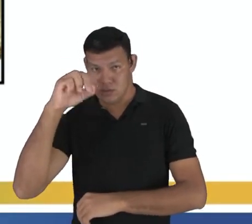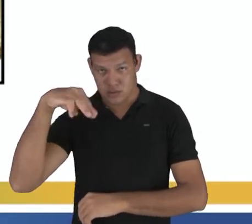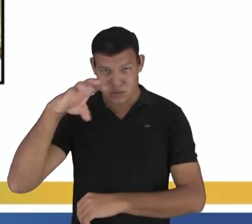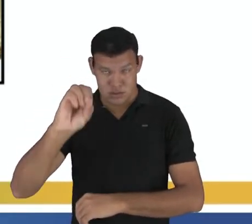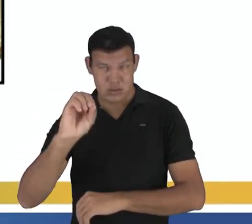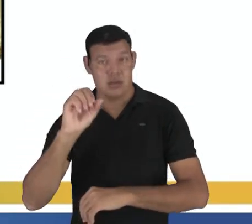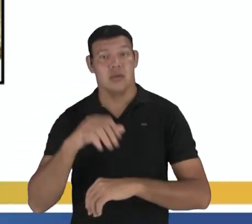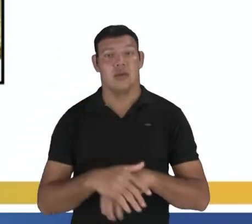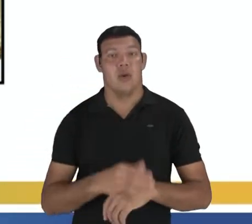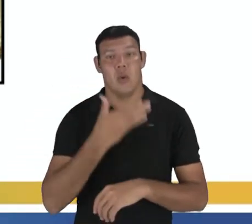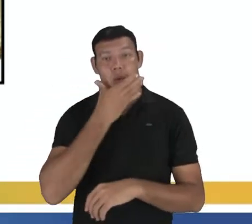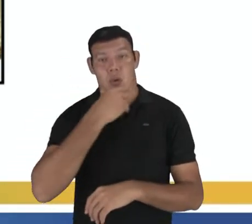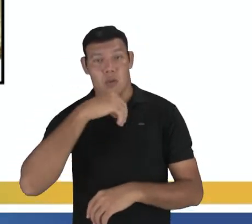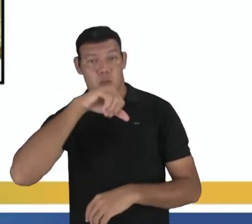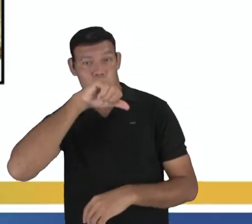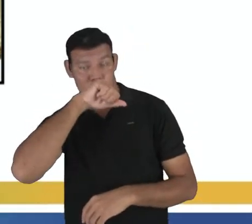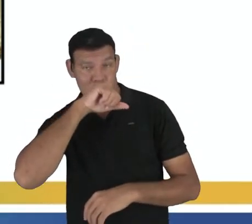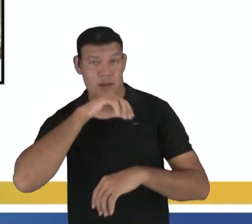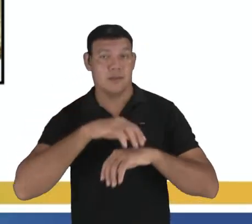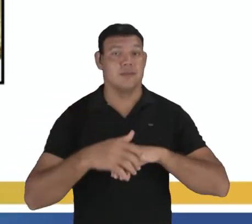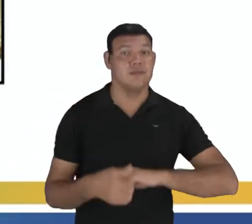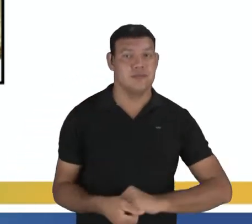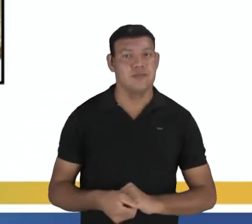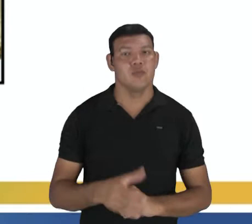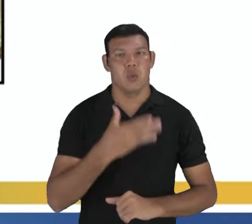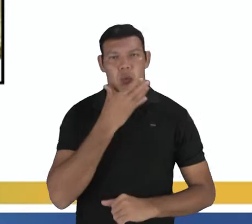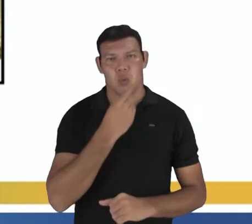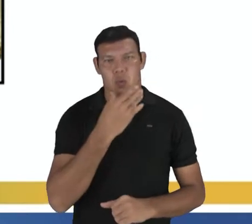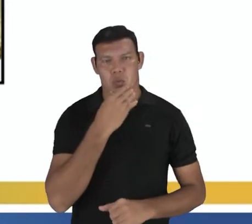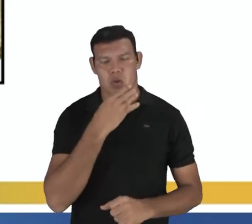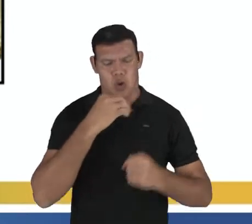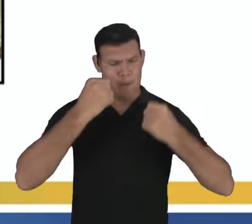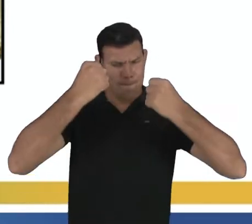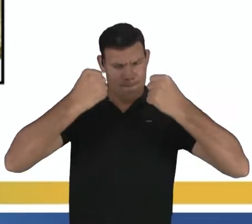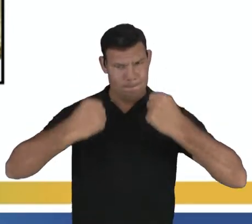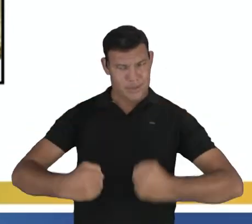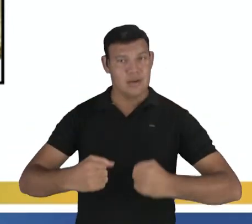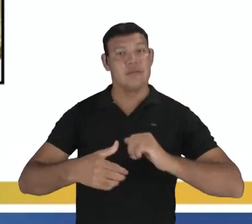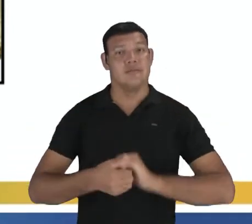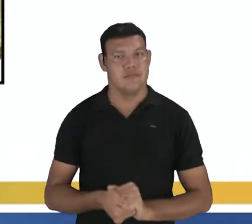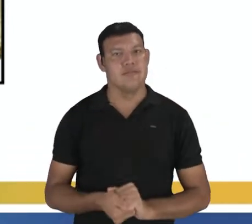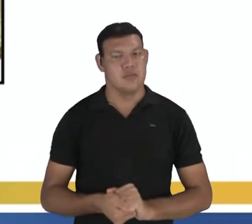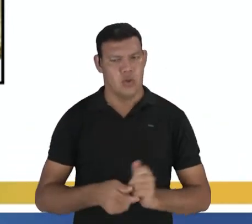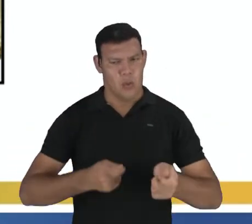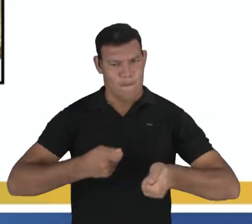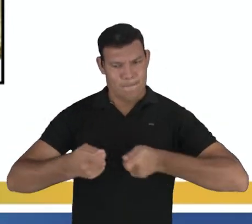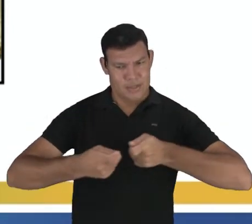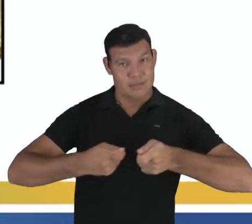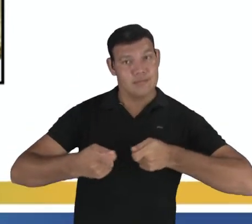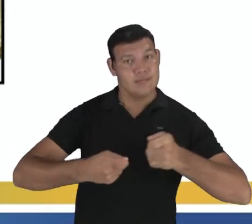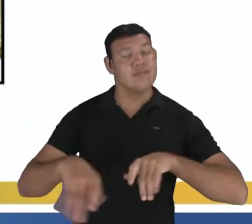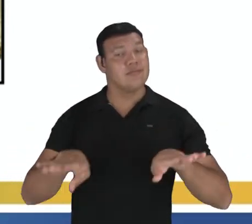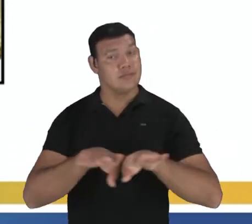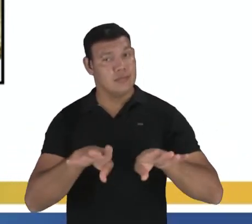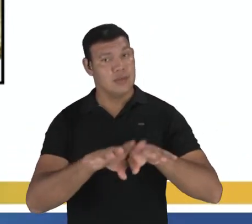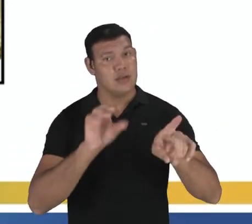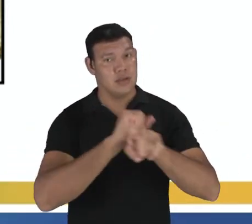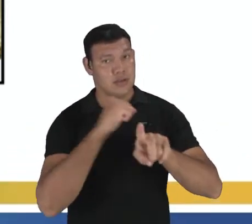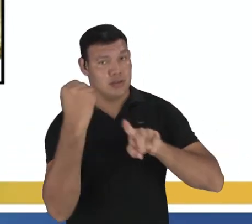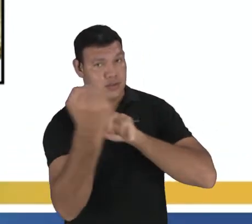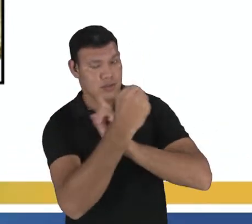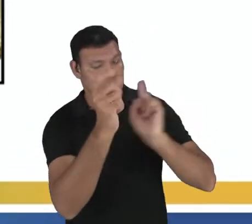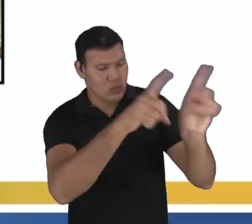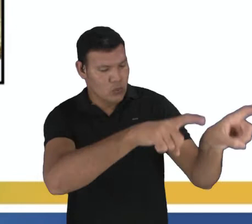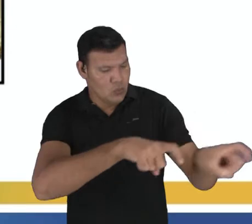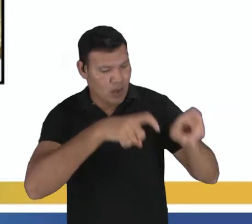patriarcalismo, né, do pai, do homem, né, do poder masculino que vai reger, e também uma sociedade